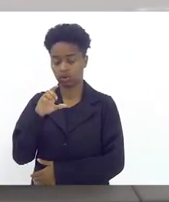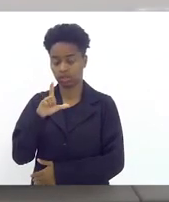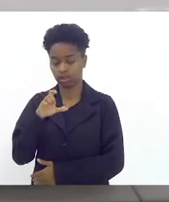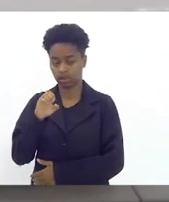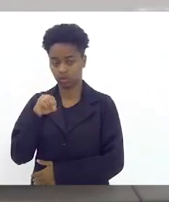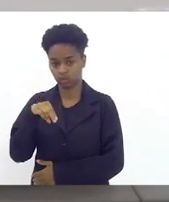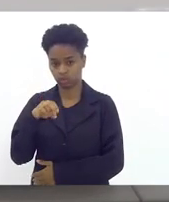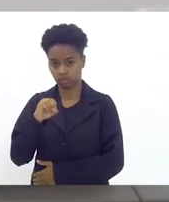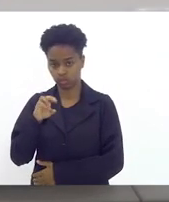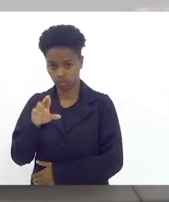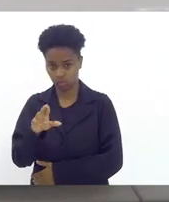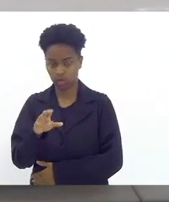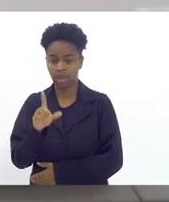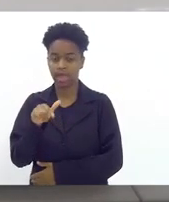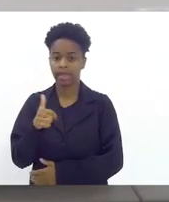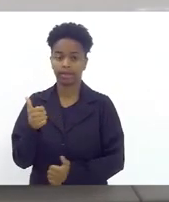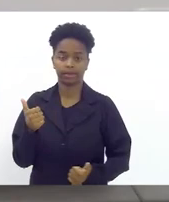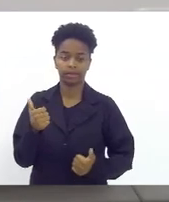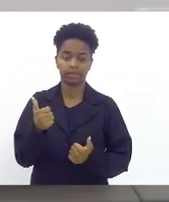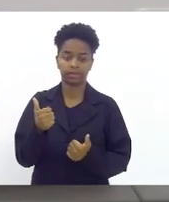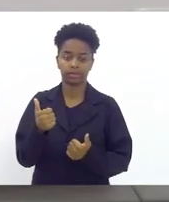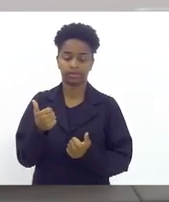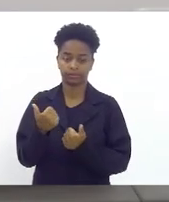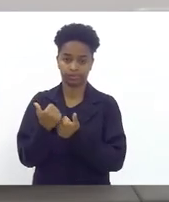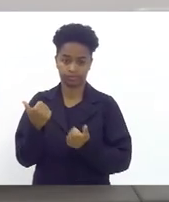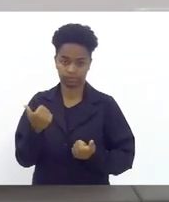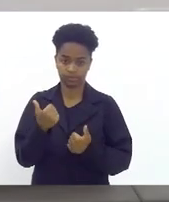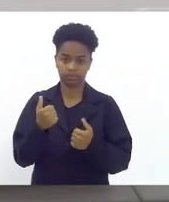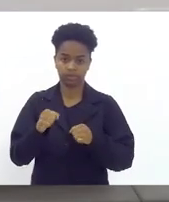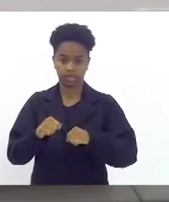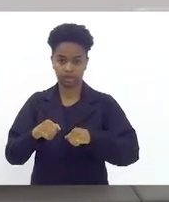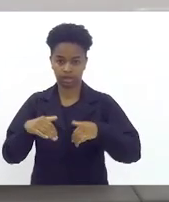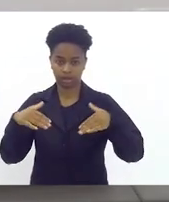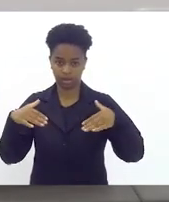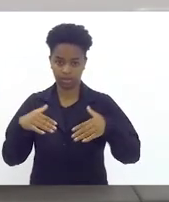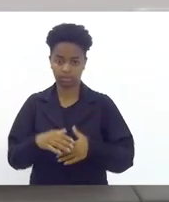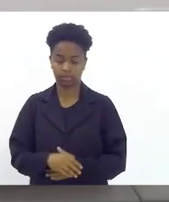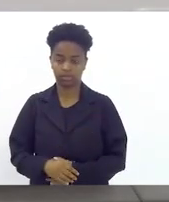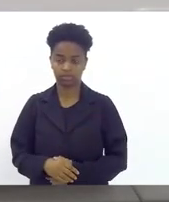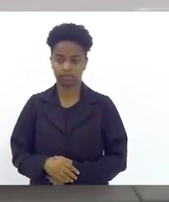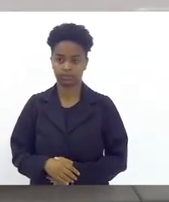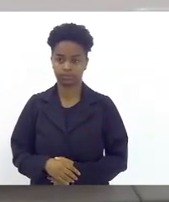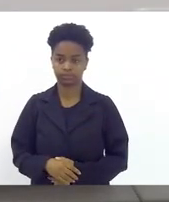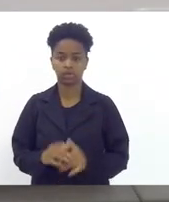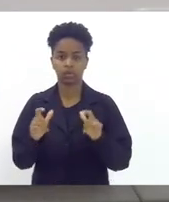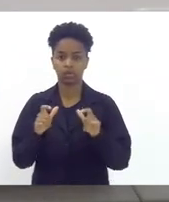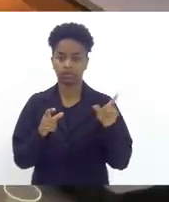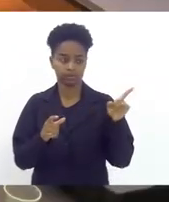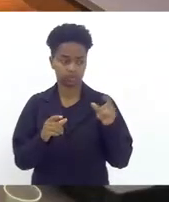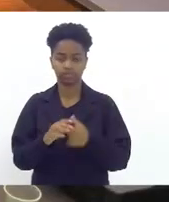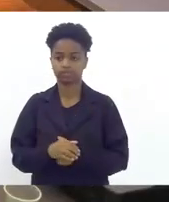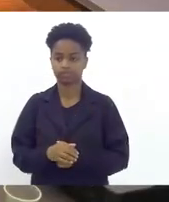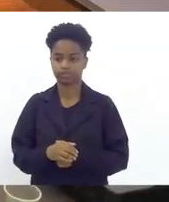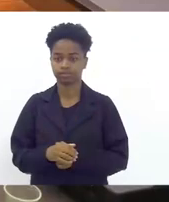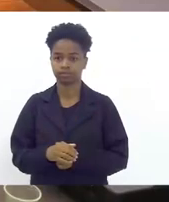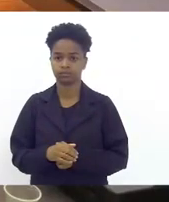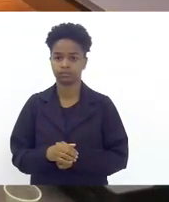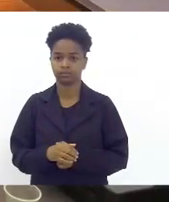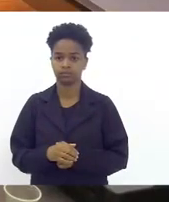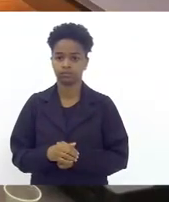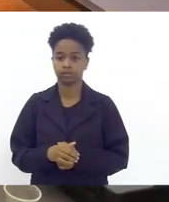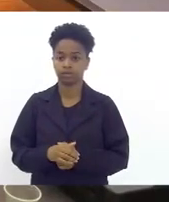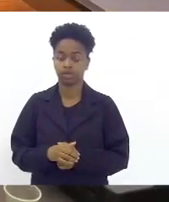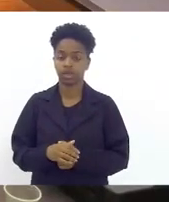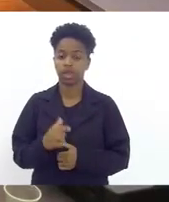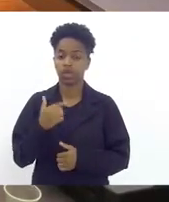que é assessora da Câmara Municipal do Rio de Janeiro Cadê a Leonor Ribas tá lá aqui eu sou